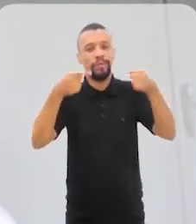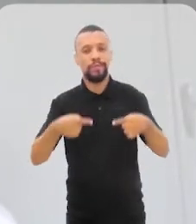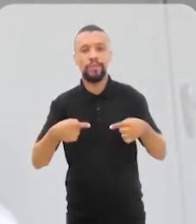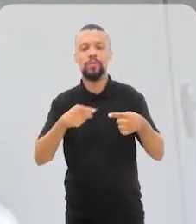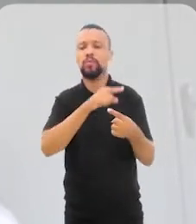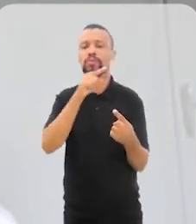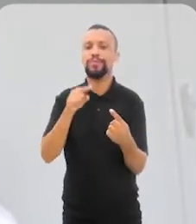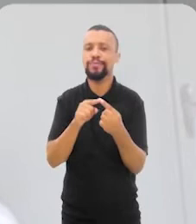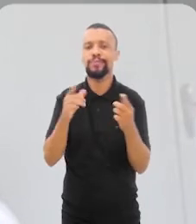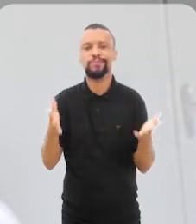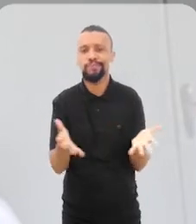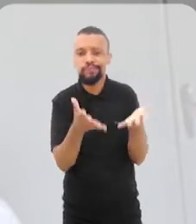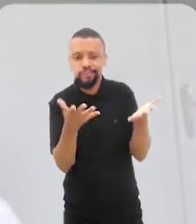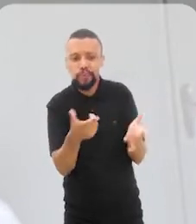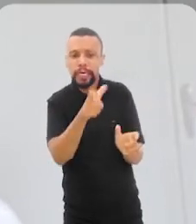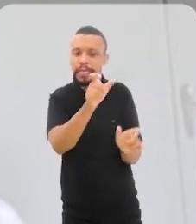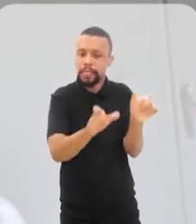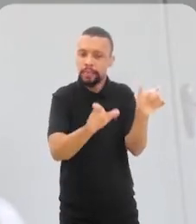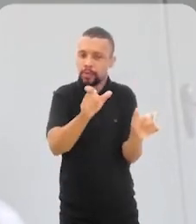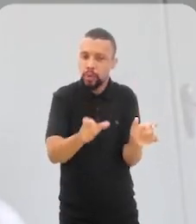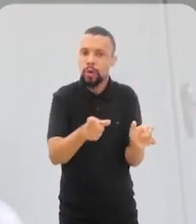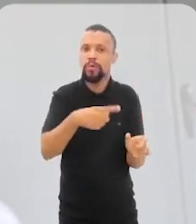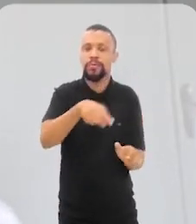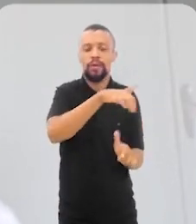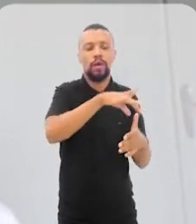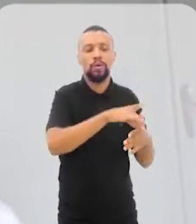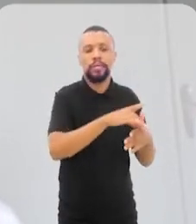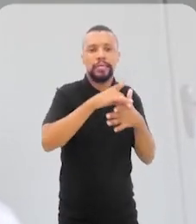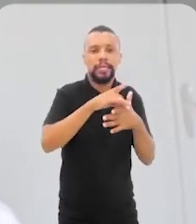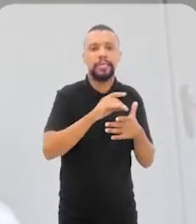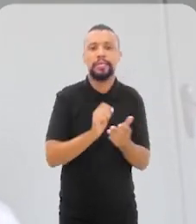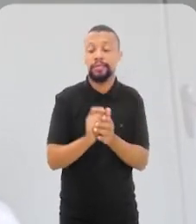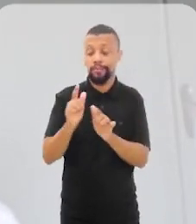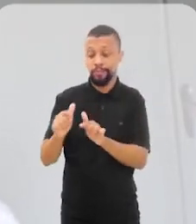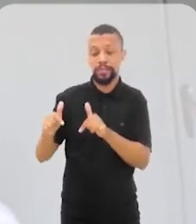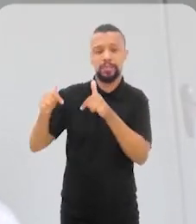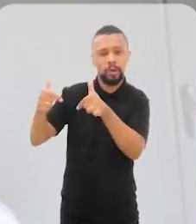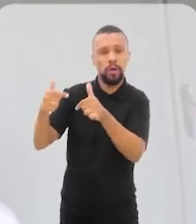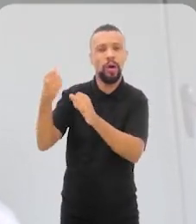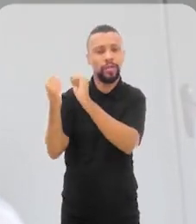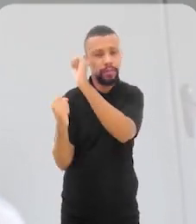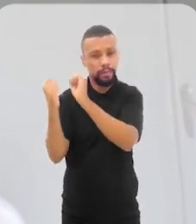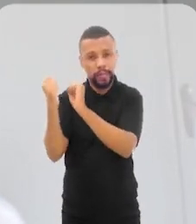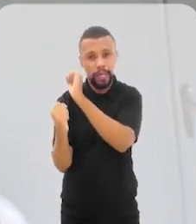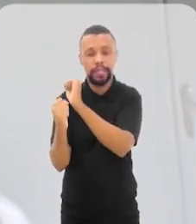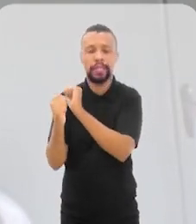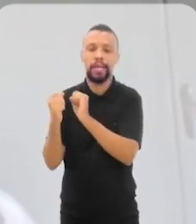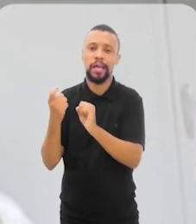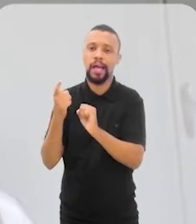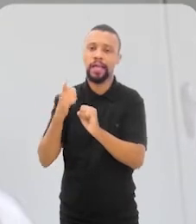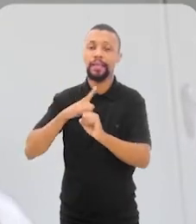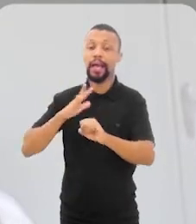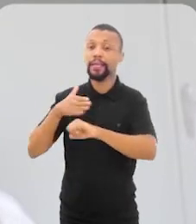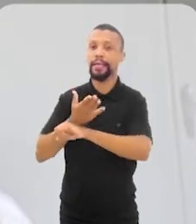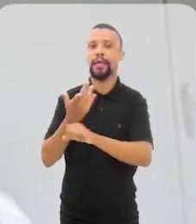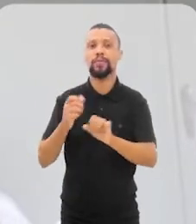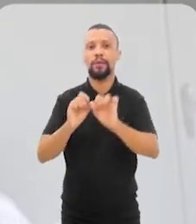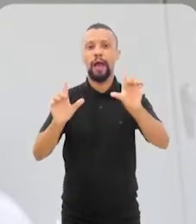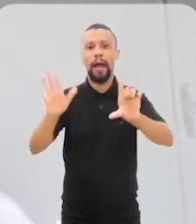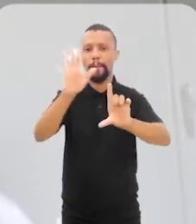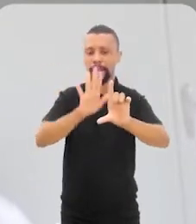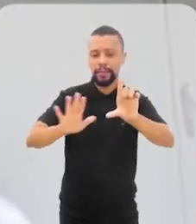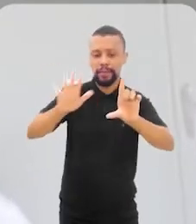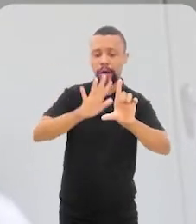desafio, fazer com que esses atores acessem a plataforma e alimentem os dados. Bom, como isso